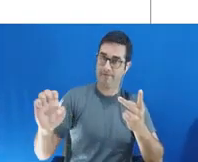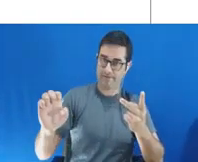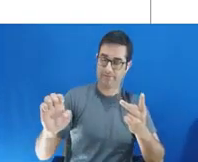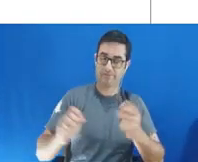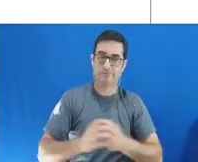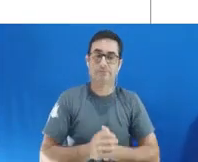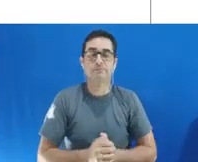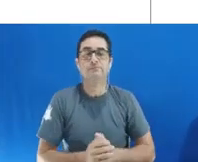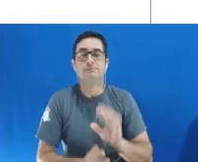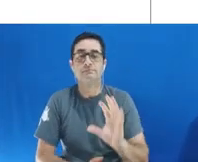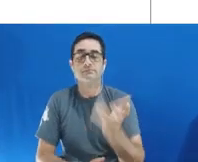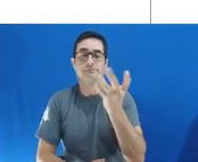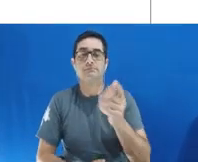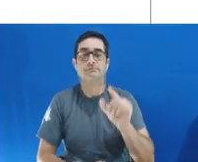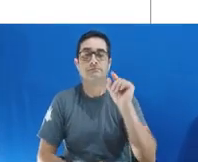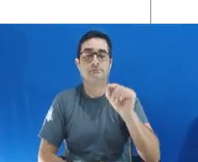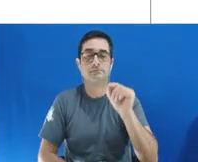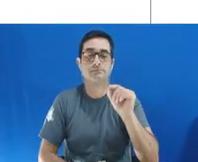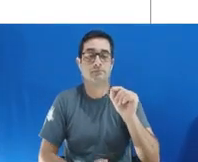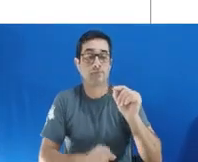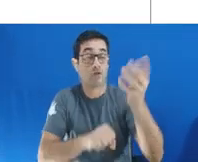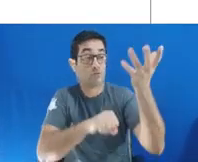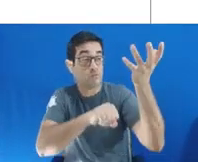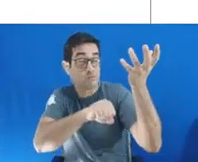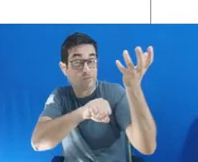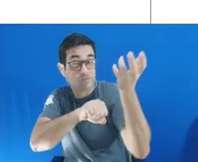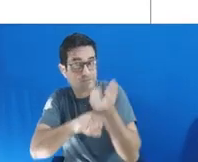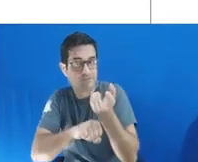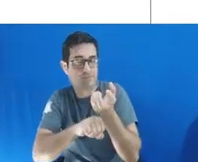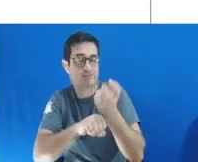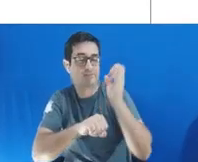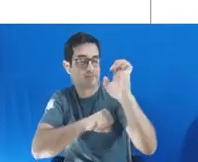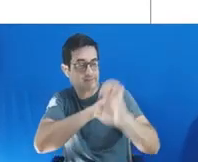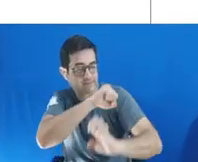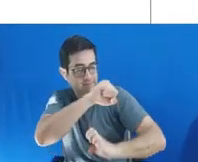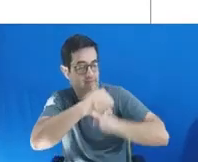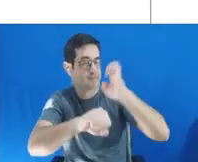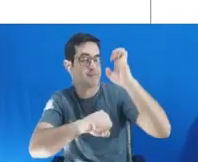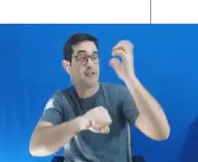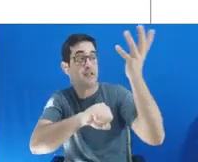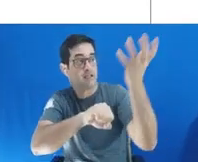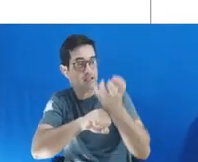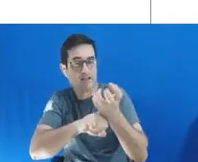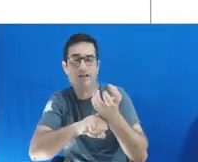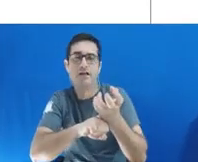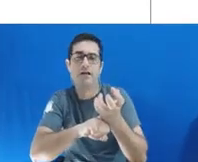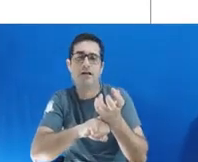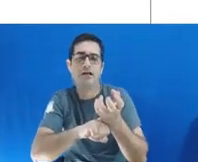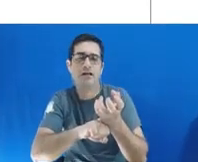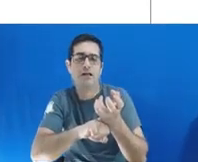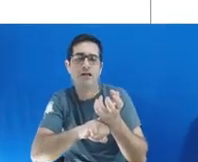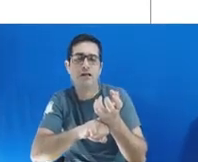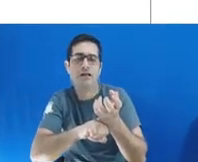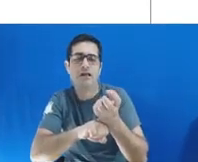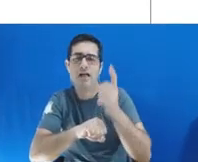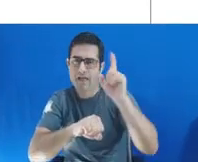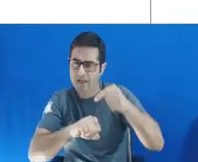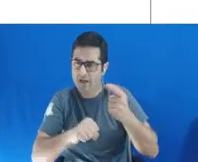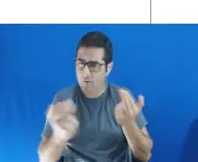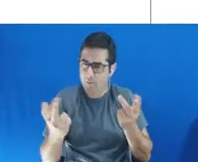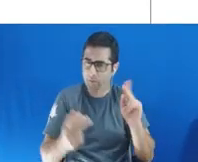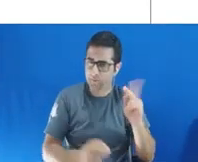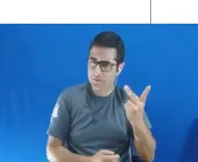que acontece? A atração do núcleo desse elétron pelo núcleo já não é a mesma